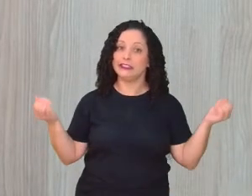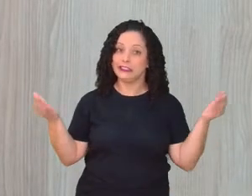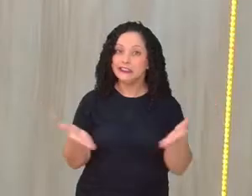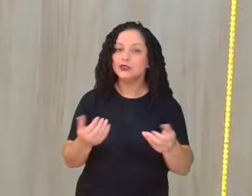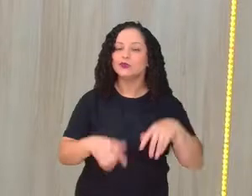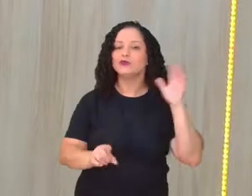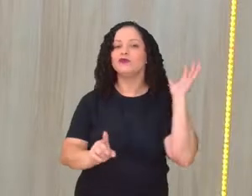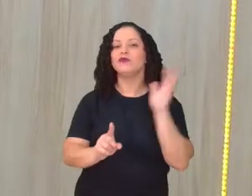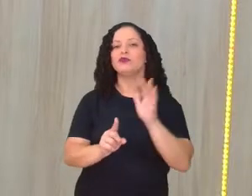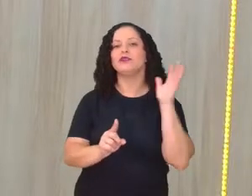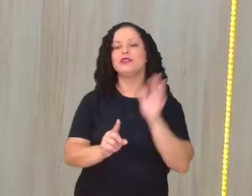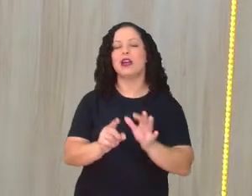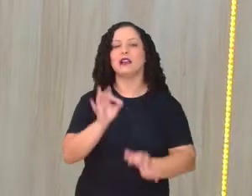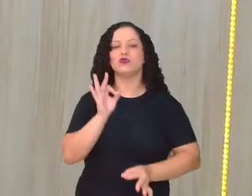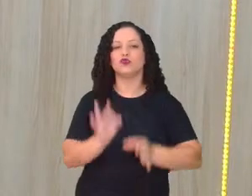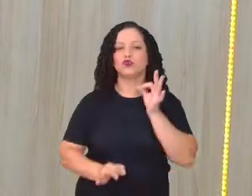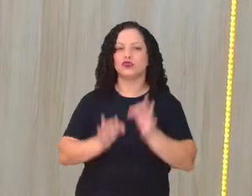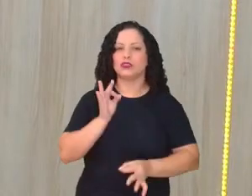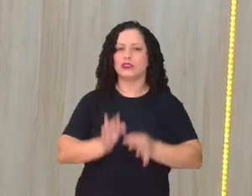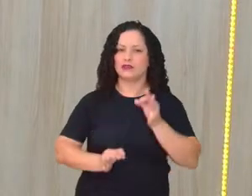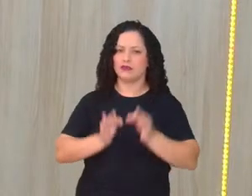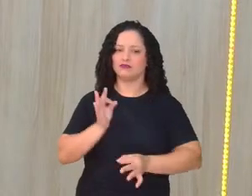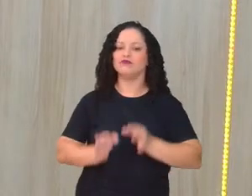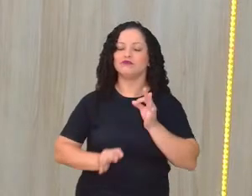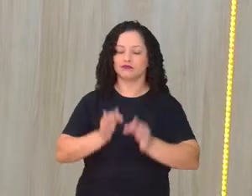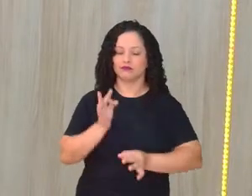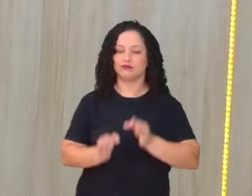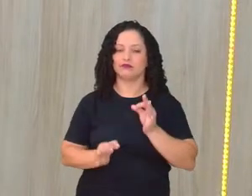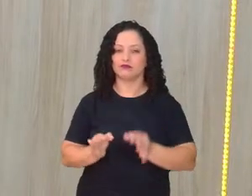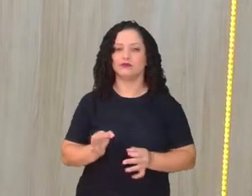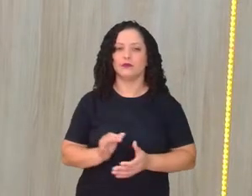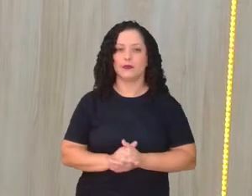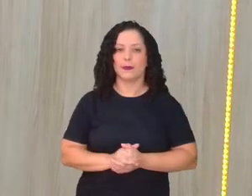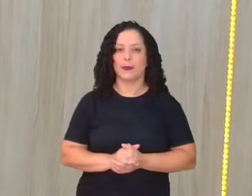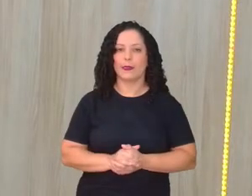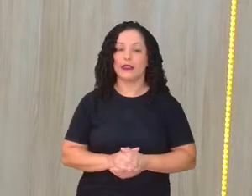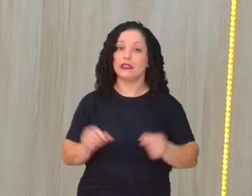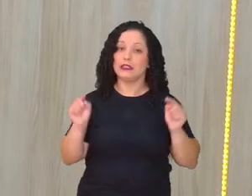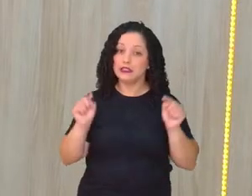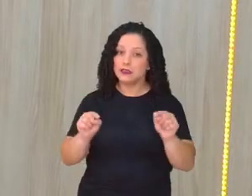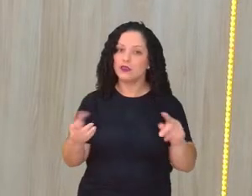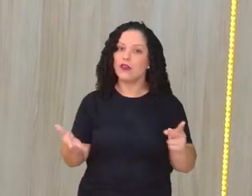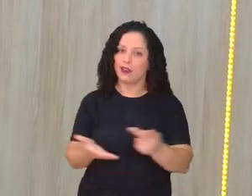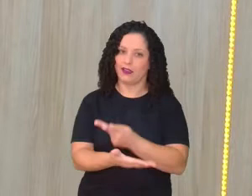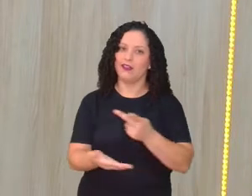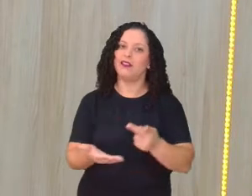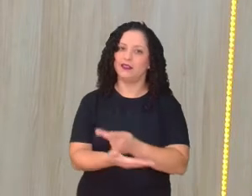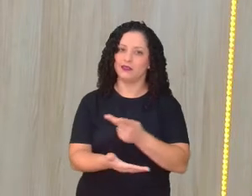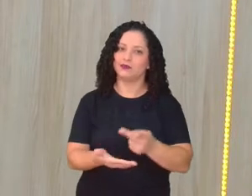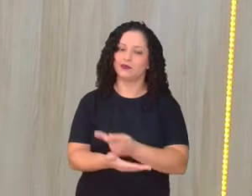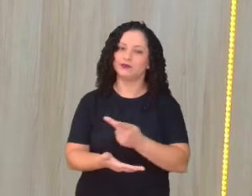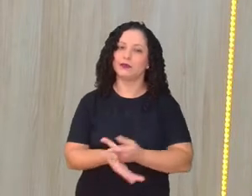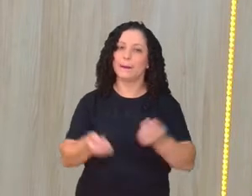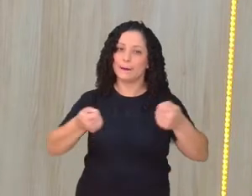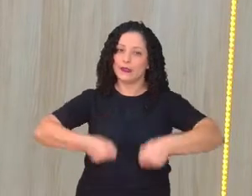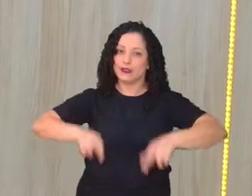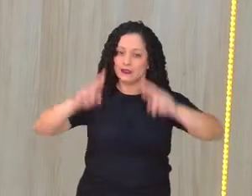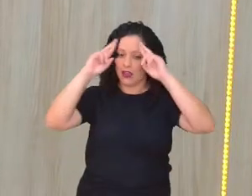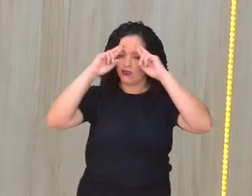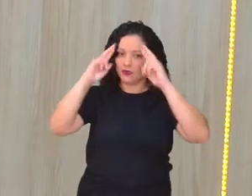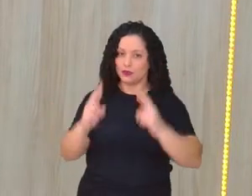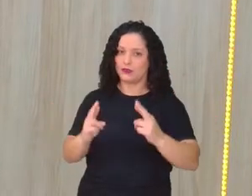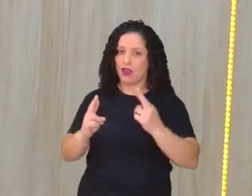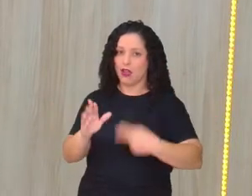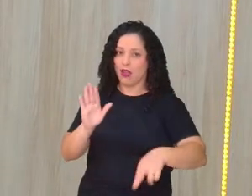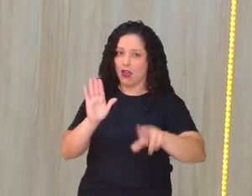nessa ideia, né, de justiça com as próprias mãos, né? Então, que é uma coisa errada, inclusive. Exato. A gente tem que respeitar as leis, tem